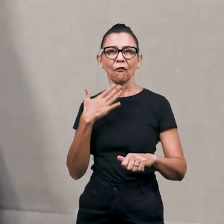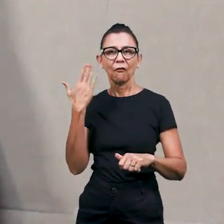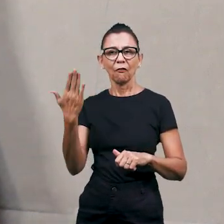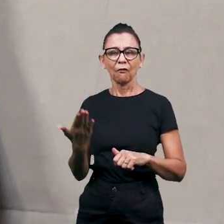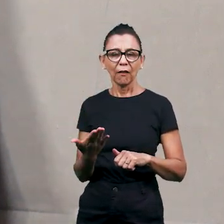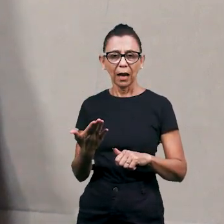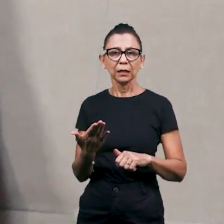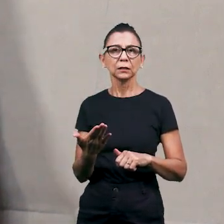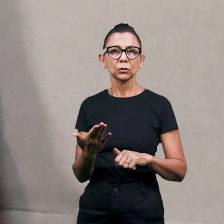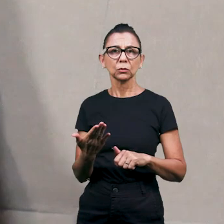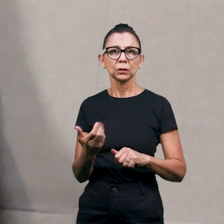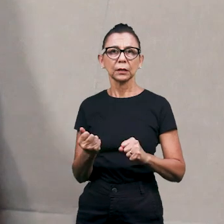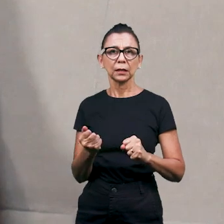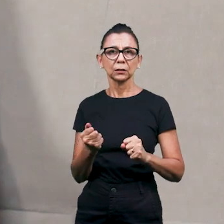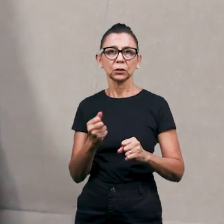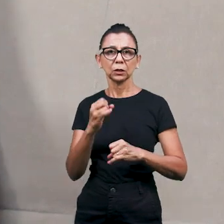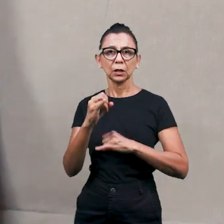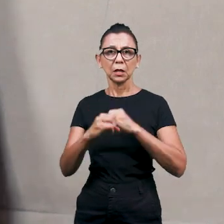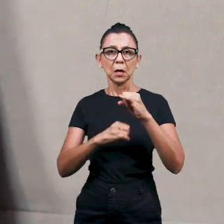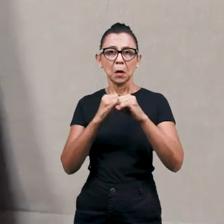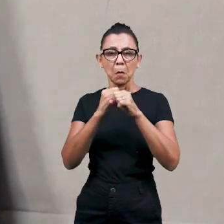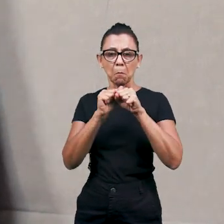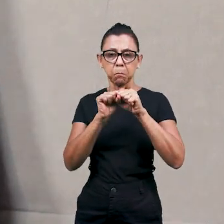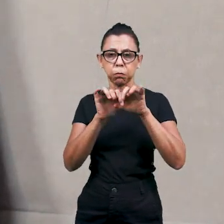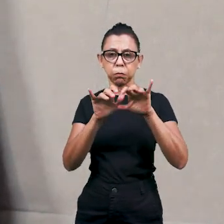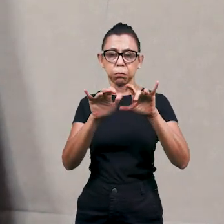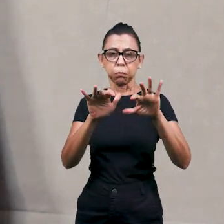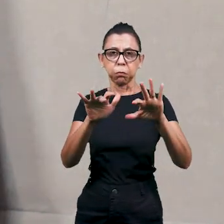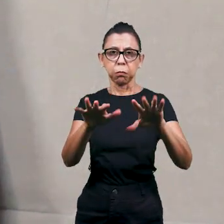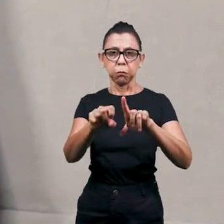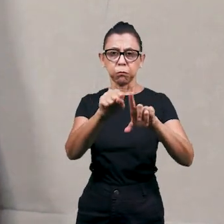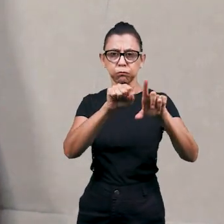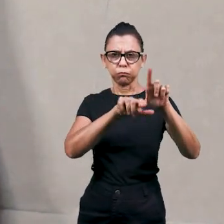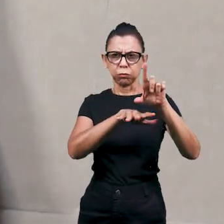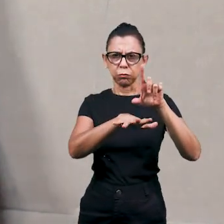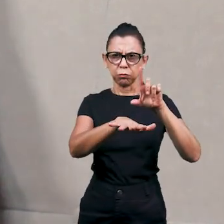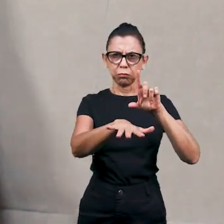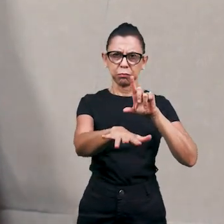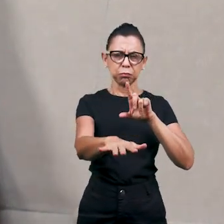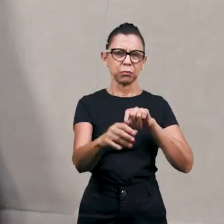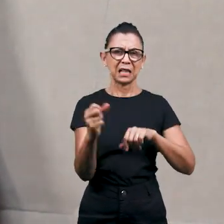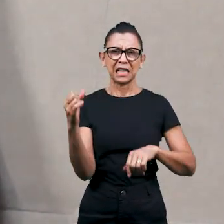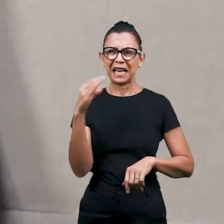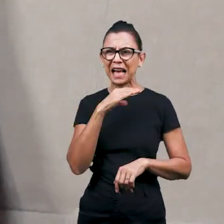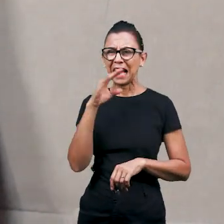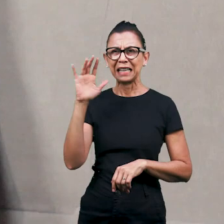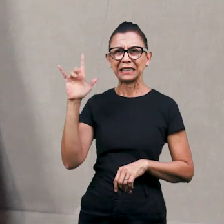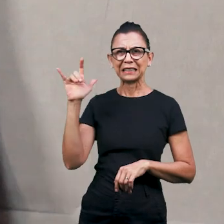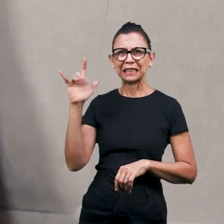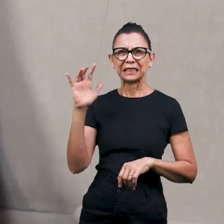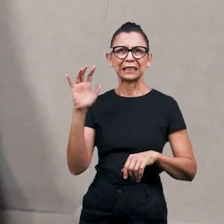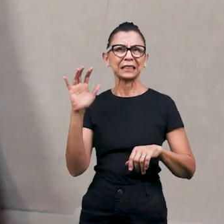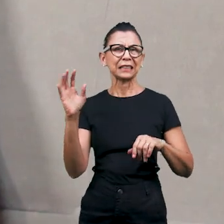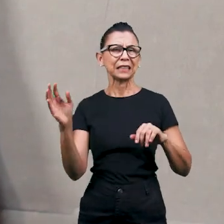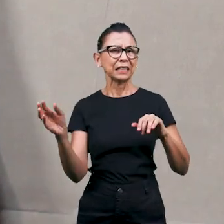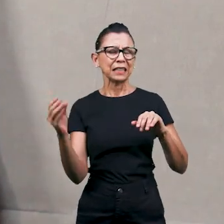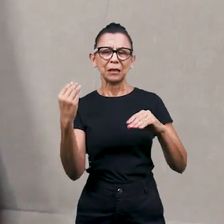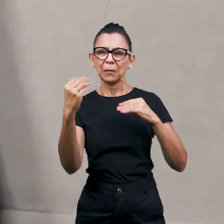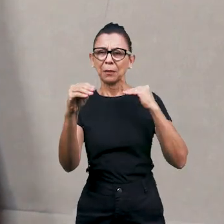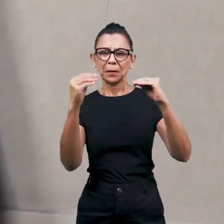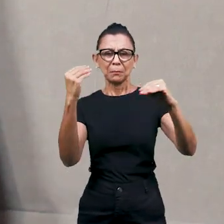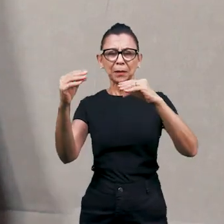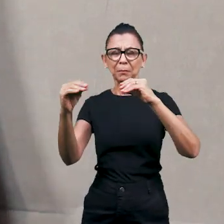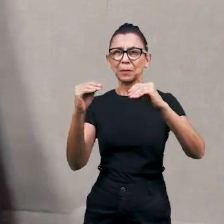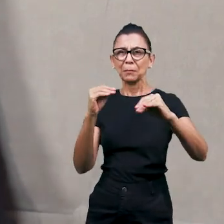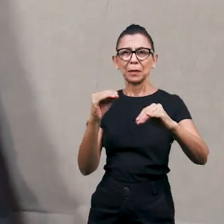reunião, um jovem manda, eu não sei nem contar para quantos, ele manda link, ele põe um vídeo, ele põe no Instagram, ele põe não sei aonde, ele